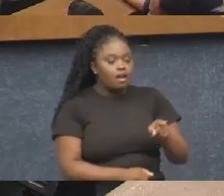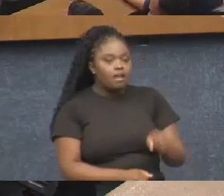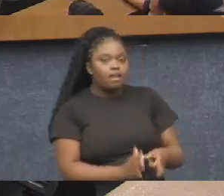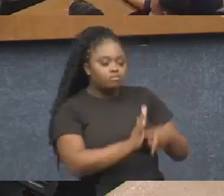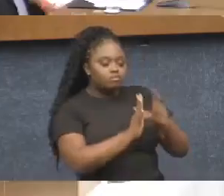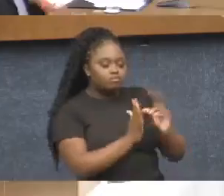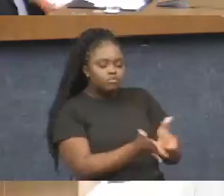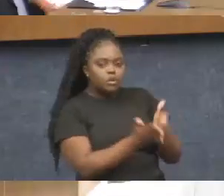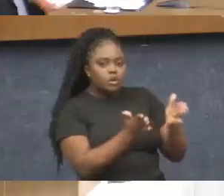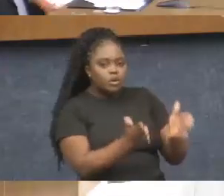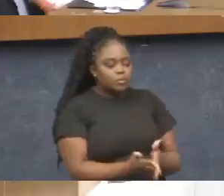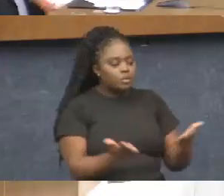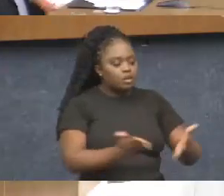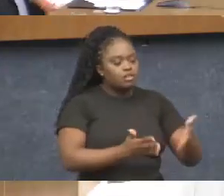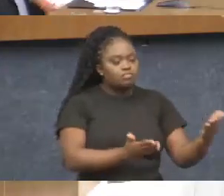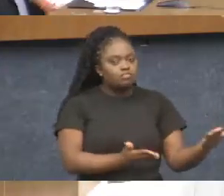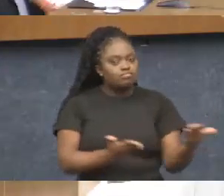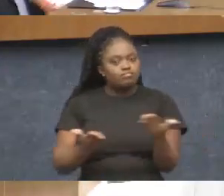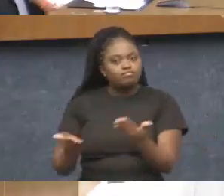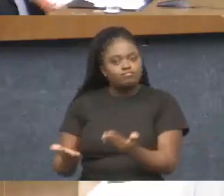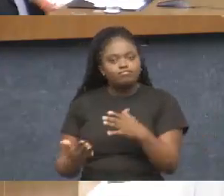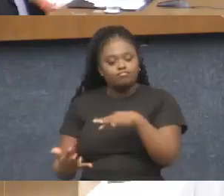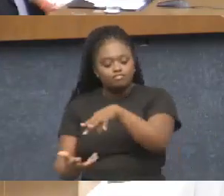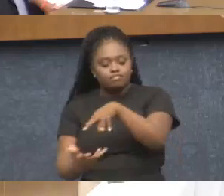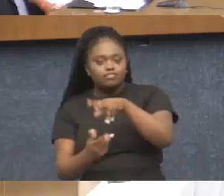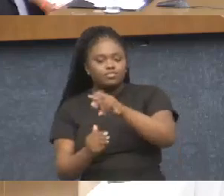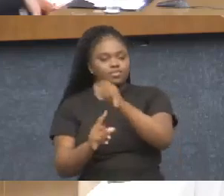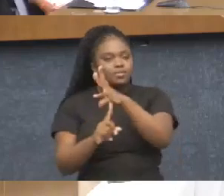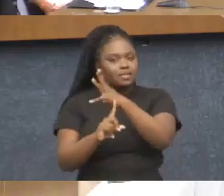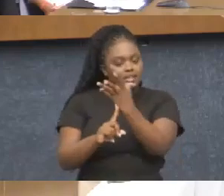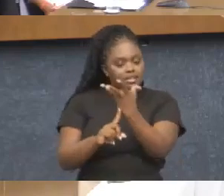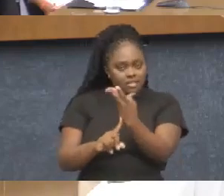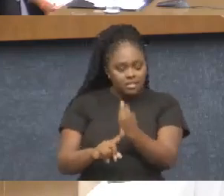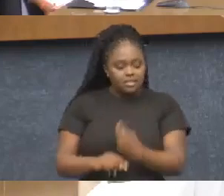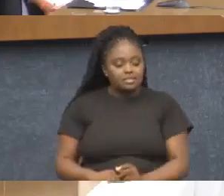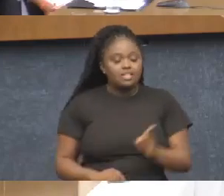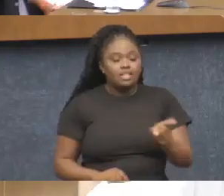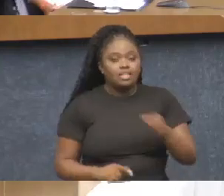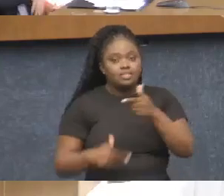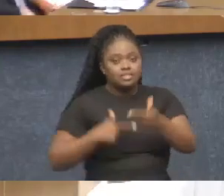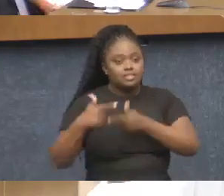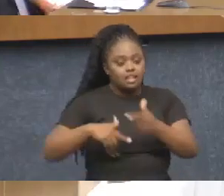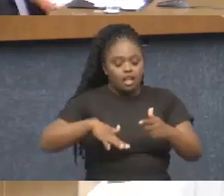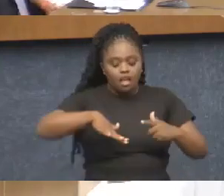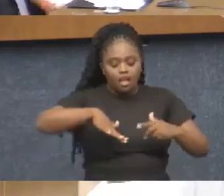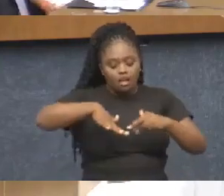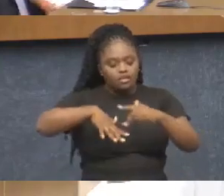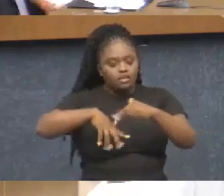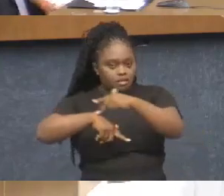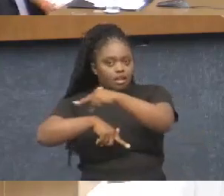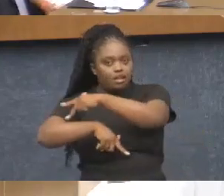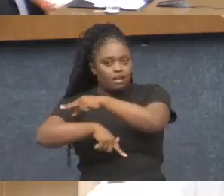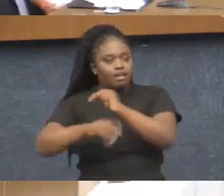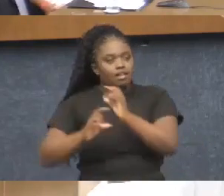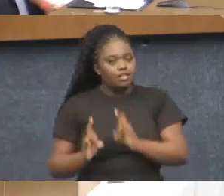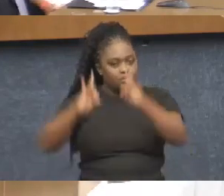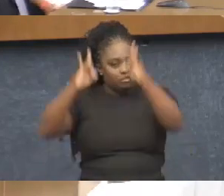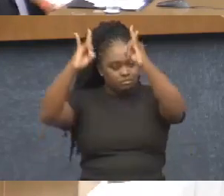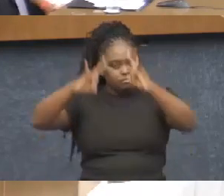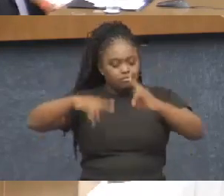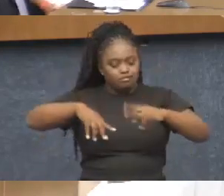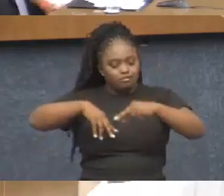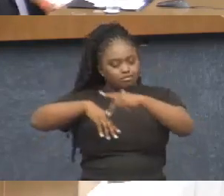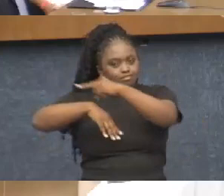artes. Ele, que era um frequentador das partes de baixo das escadas dos prédios, hoje está aí. É uma coisa só